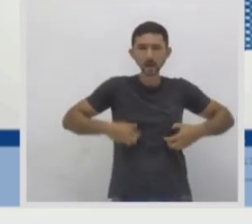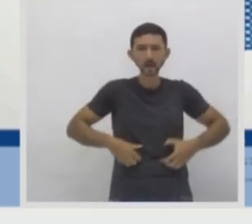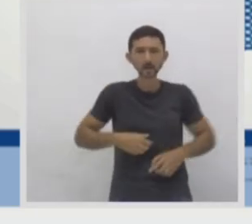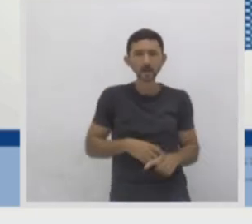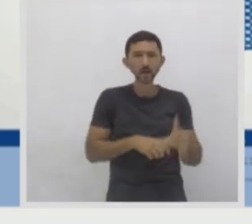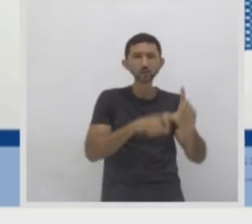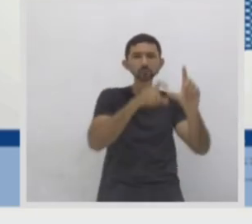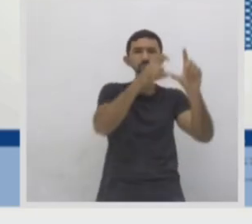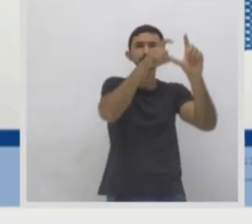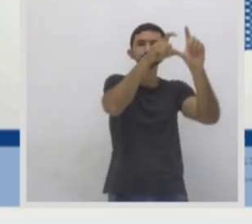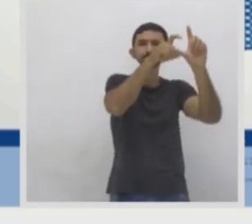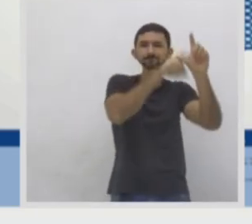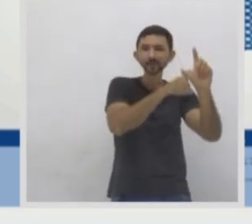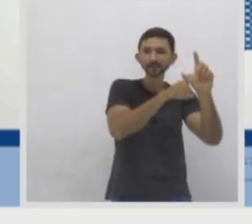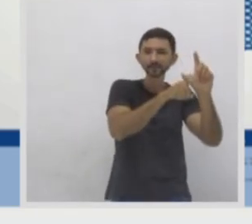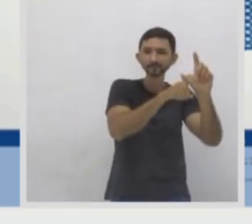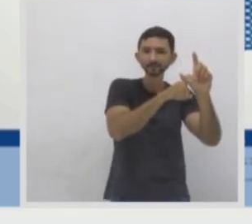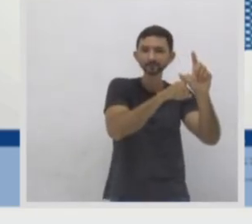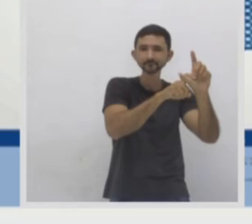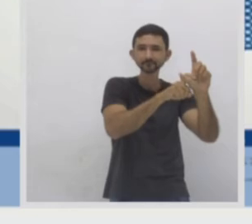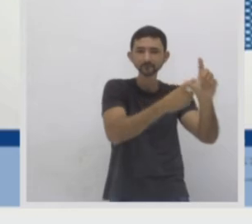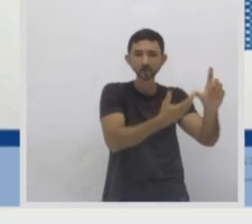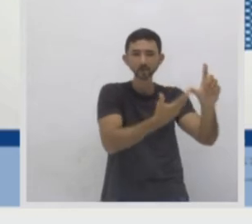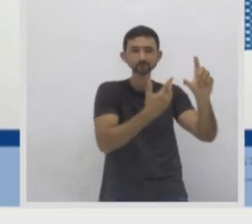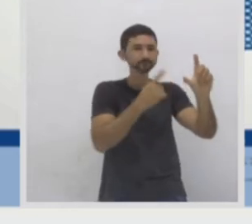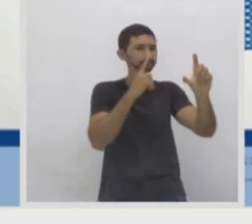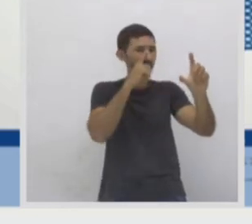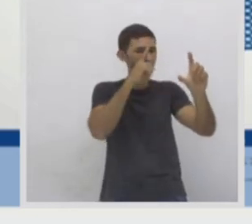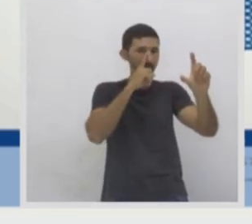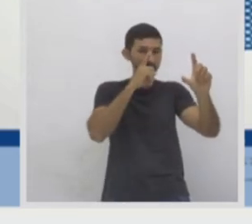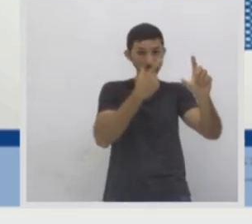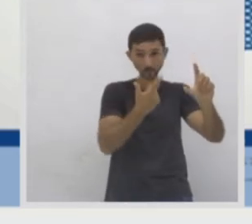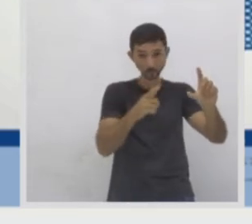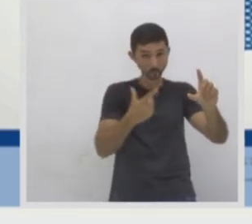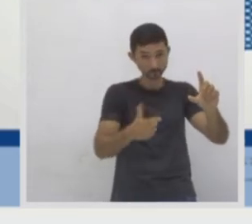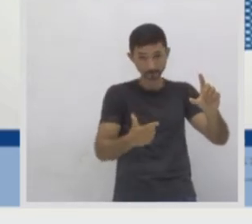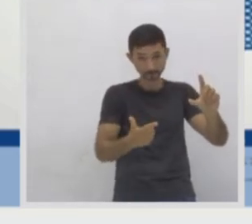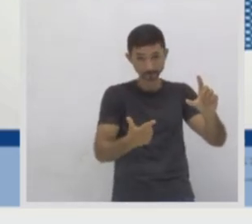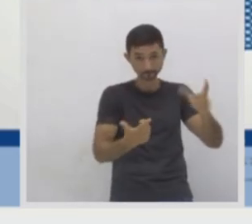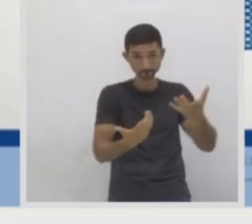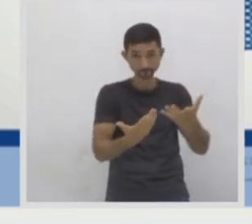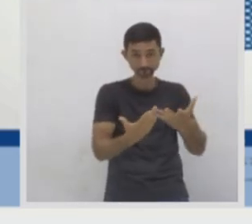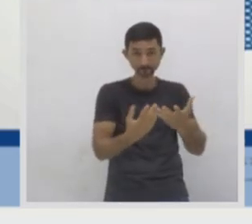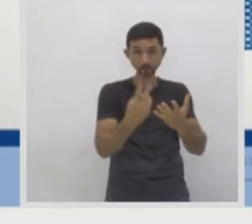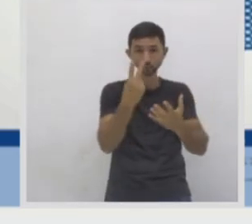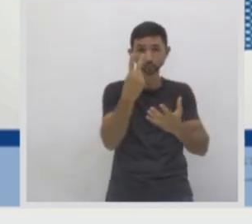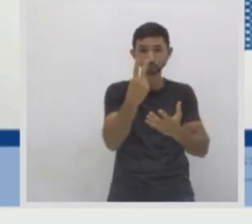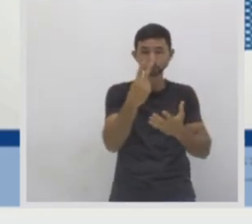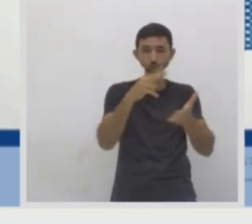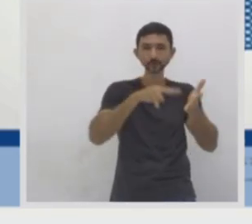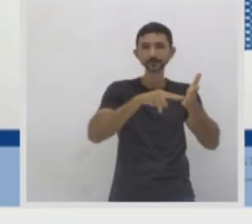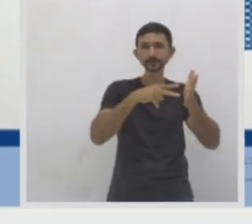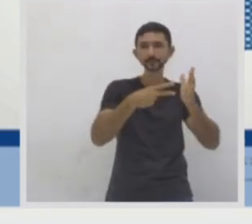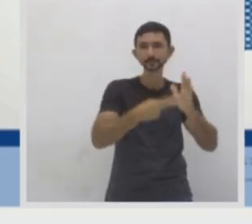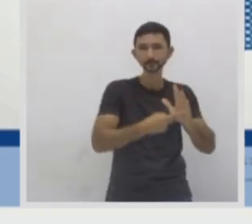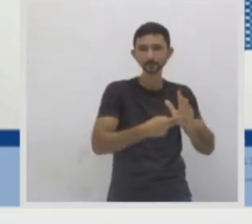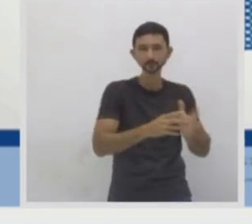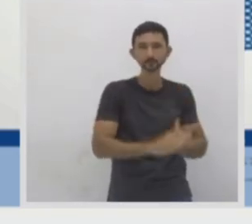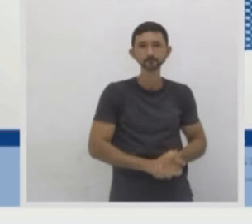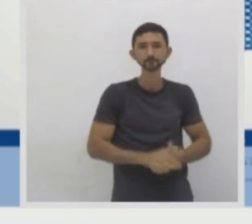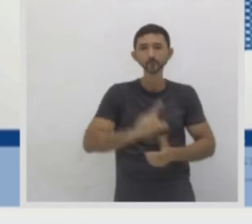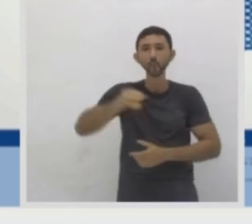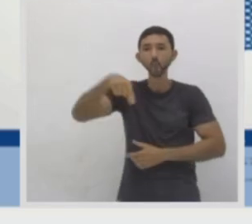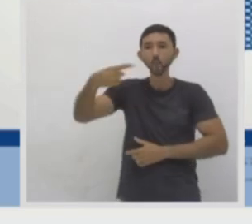sua responsabilidade, nós dizemos o quê? Cada macaco no seu galho. O outro anúncio